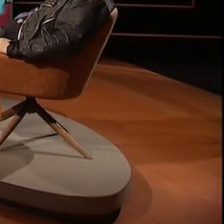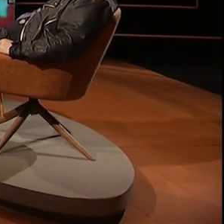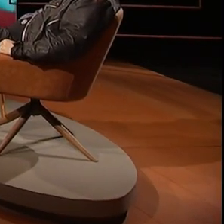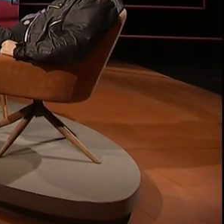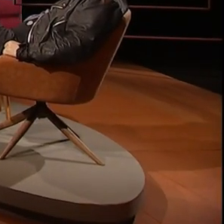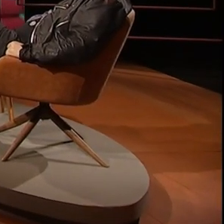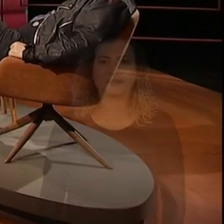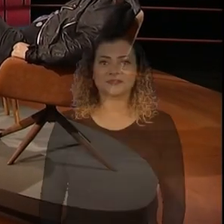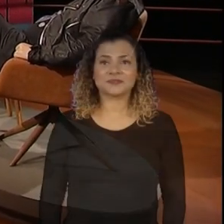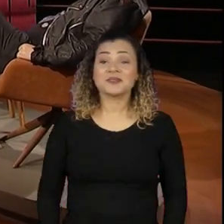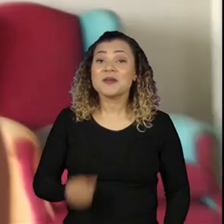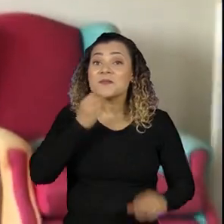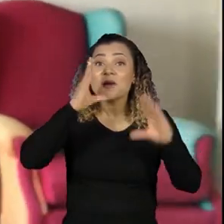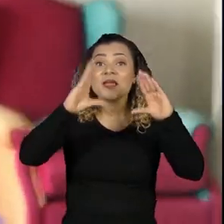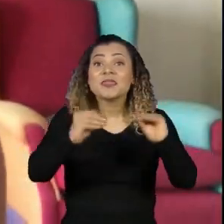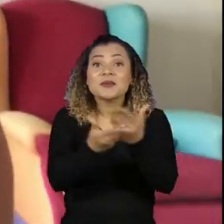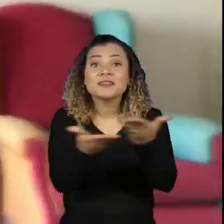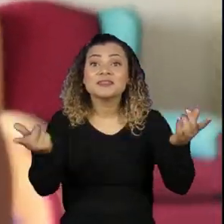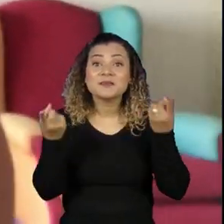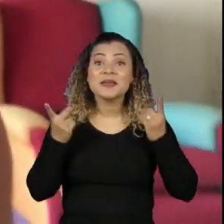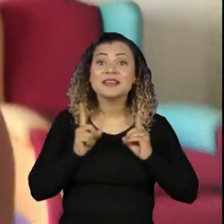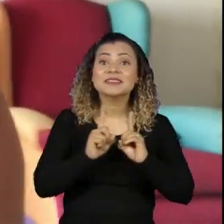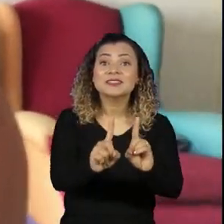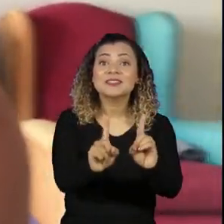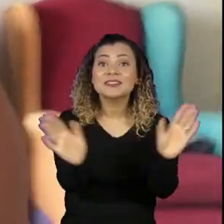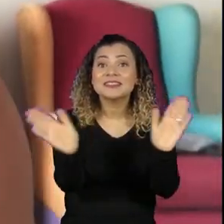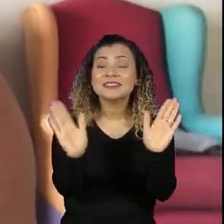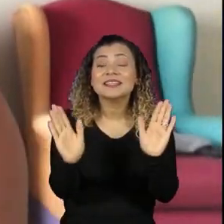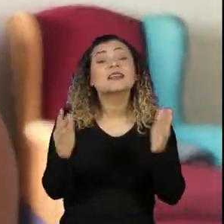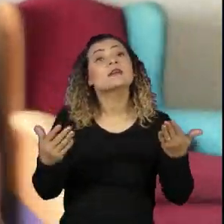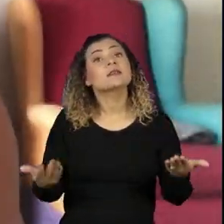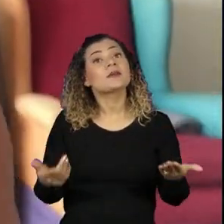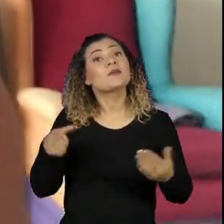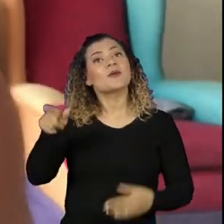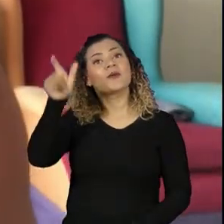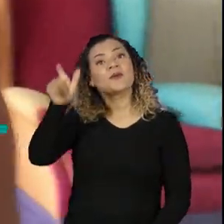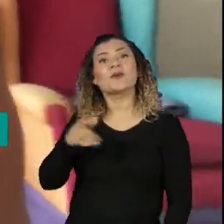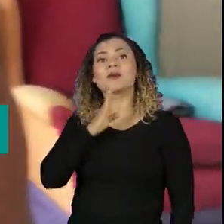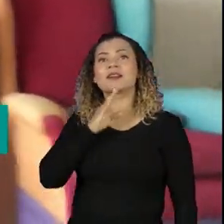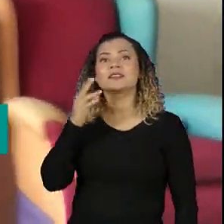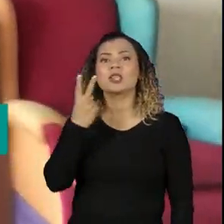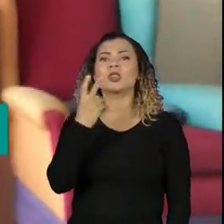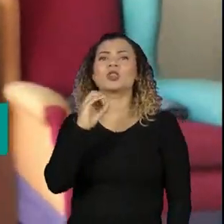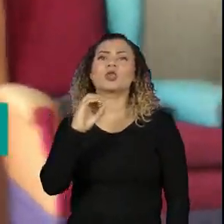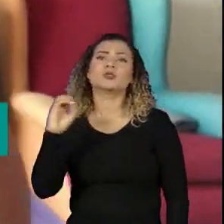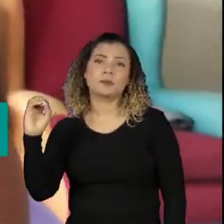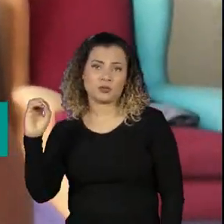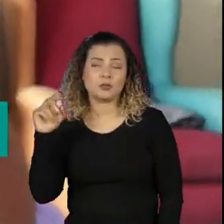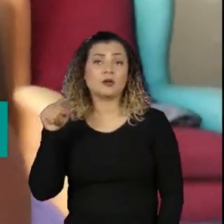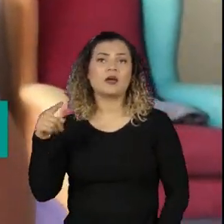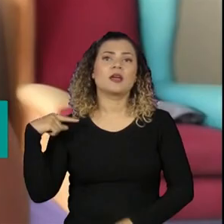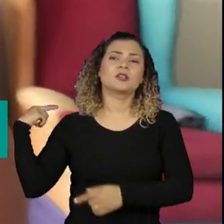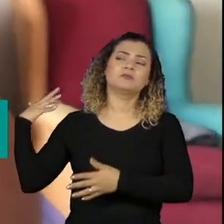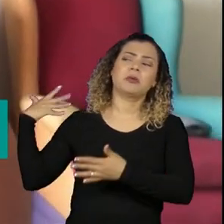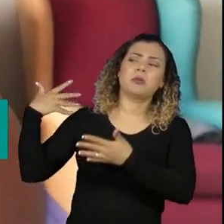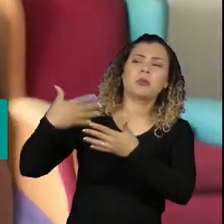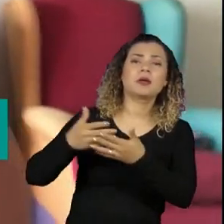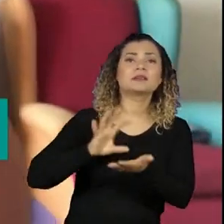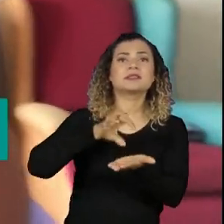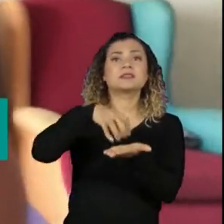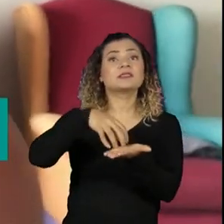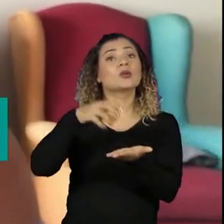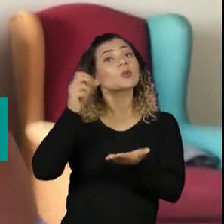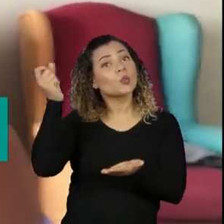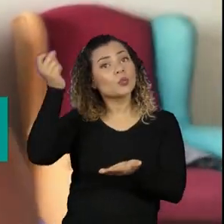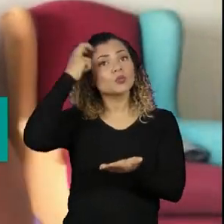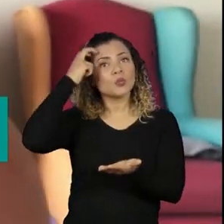Boa noite, Pessoa em Foco. Boa noite, Marião. Na verdade, eu conheci a obra do Marião na década de 2000. Ele estava tendo uma retrospectiva de toda a obra dele no Centro Cultural São